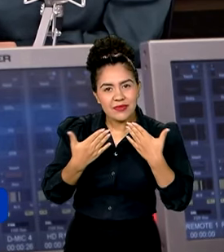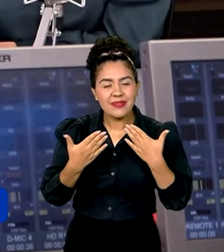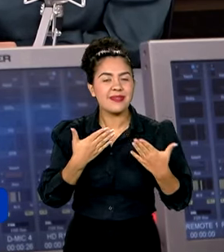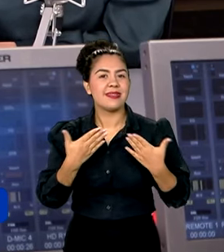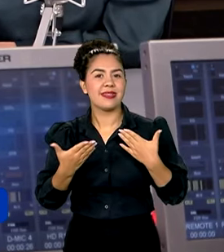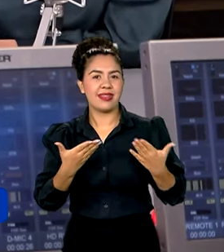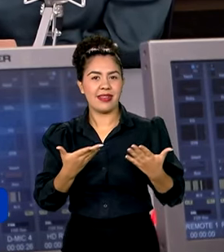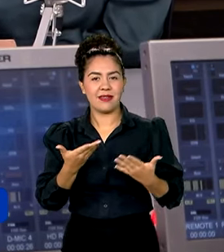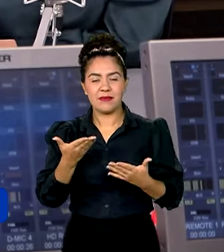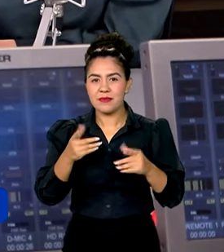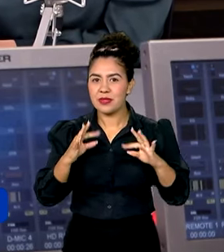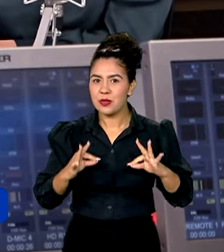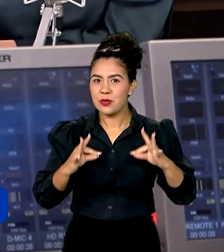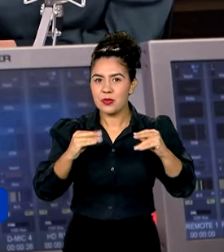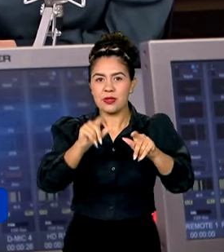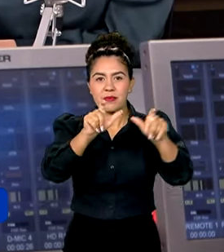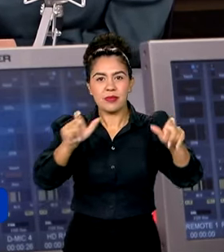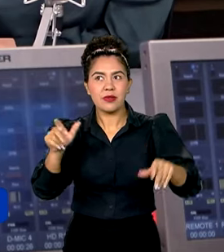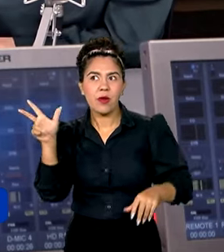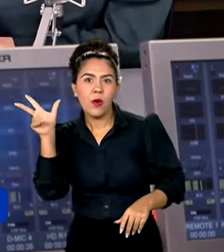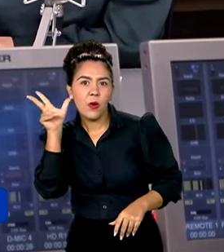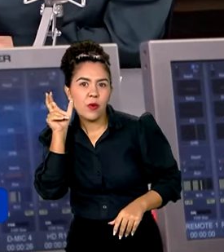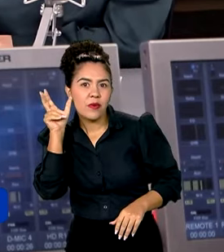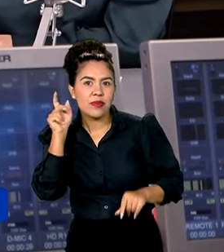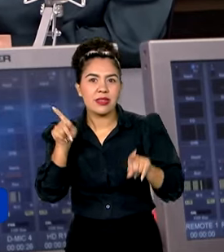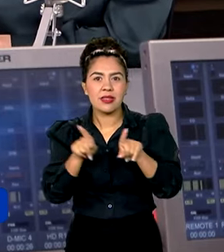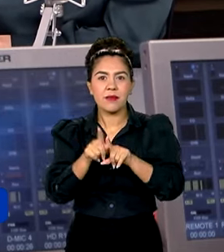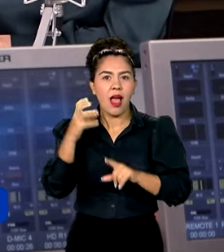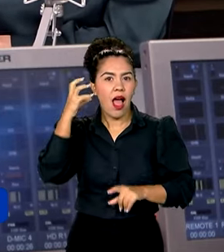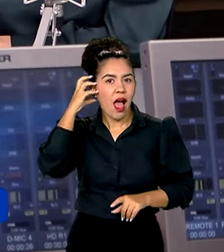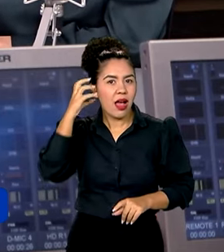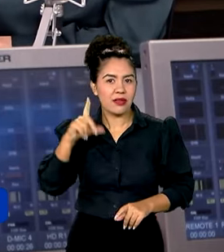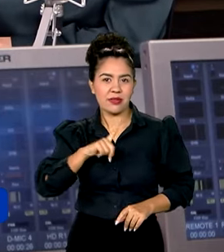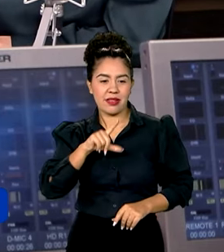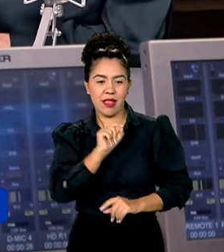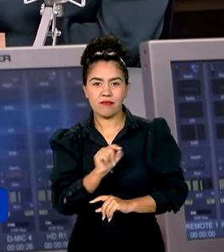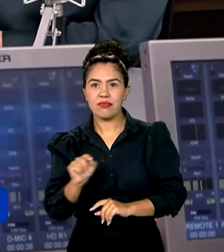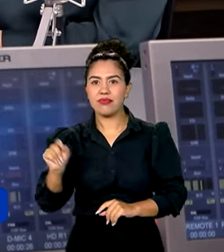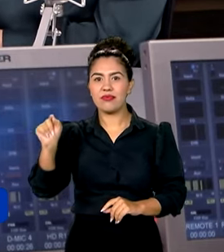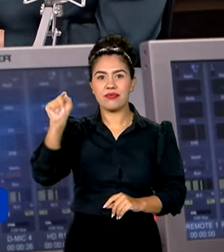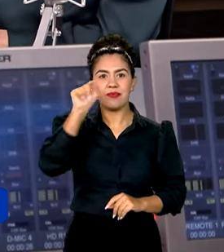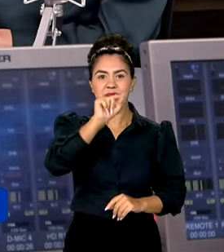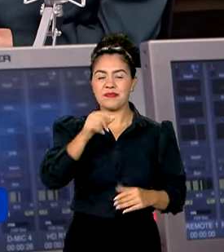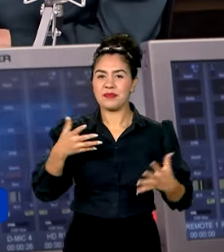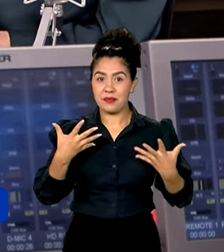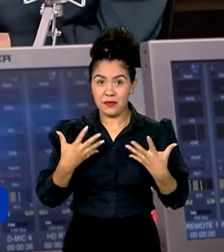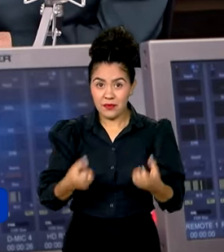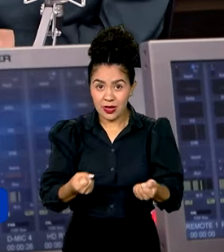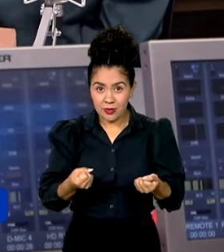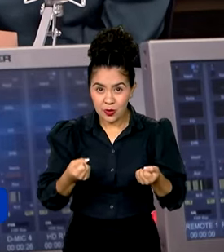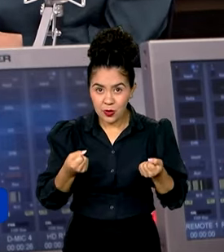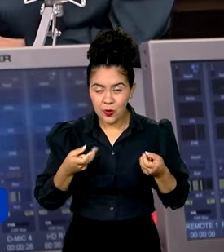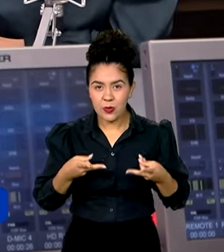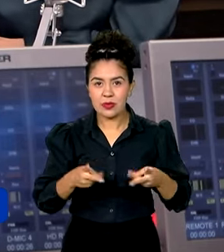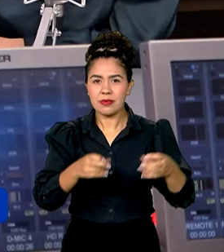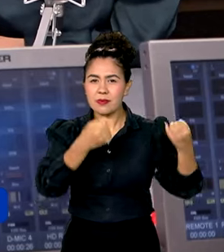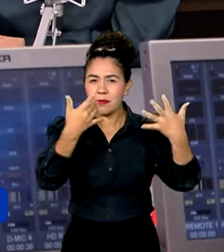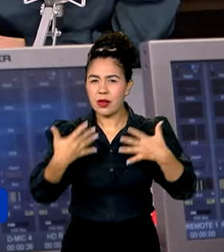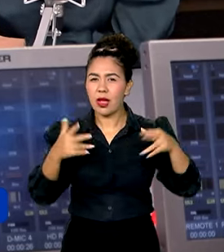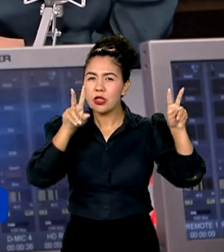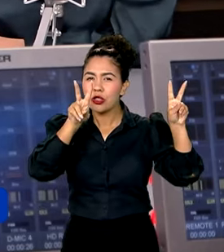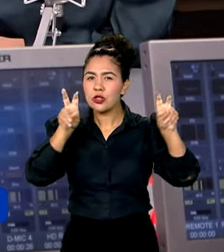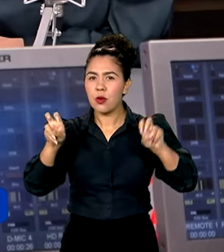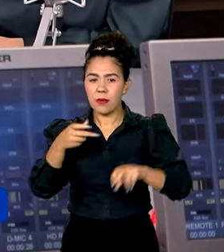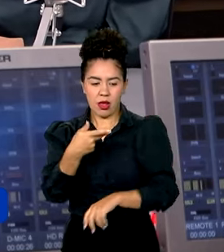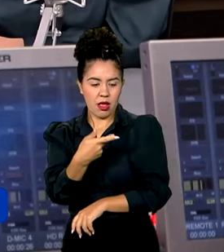você com todos os ouvintes e todas as rádios que estão aqui conosco maravilha miní então vamos embora vamos começar falando de vacinação